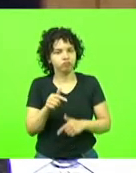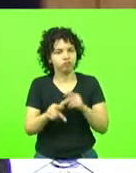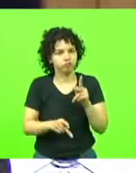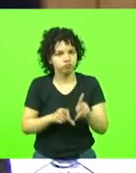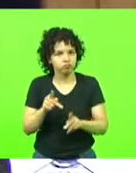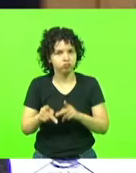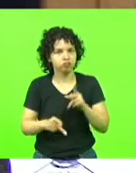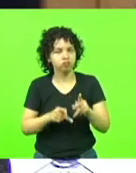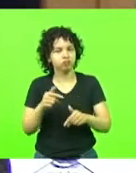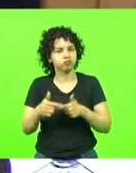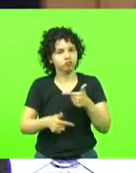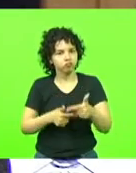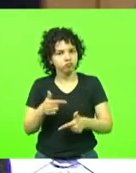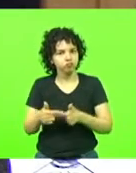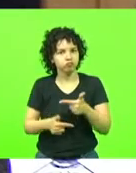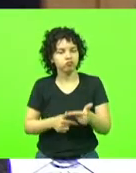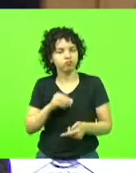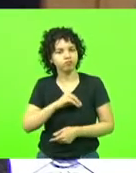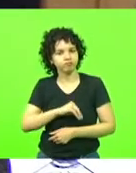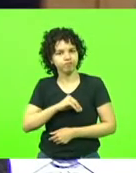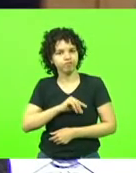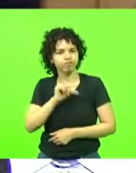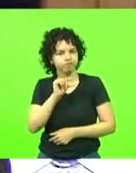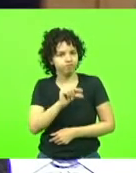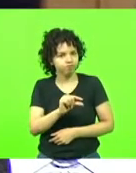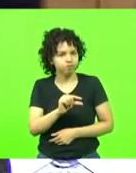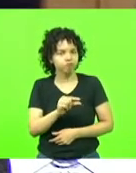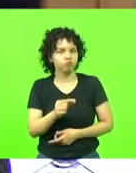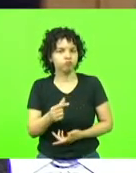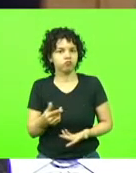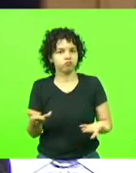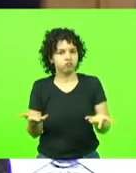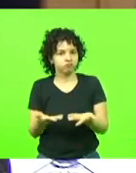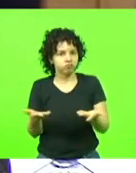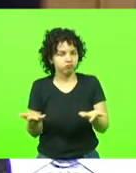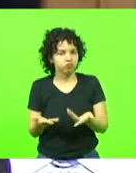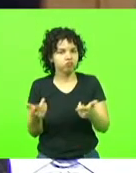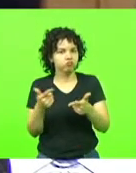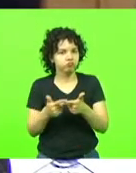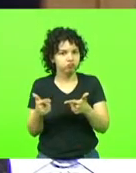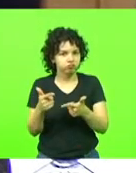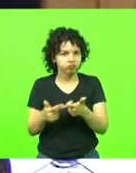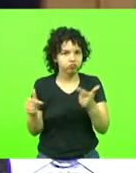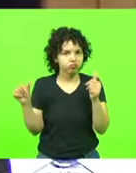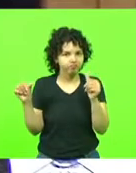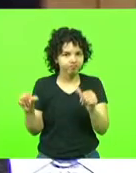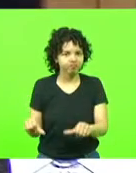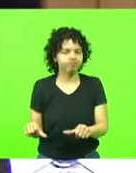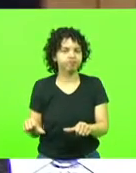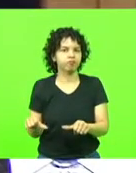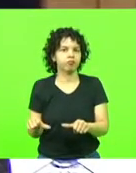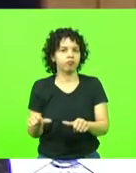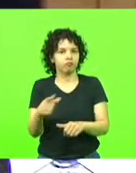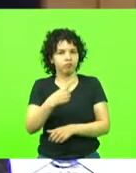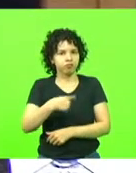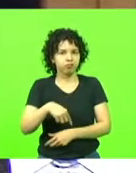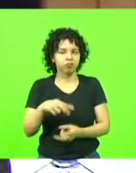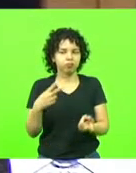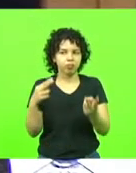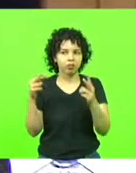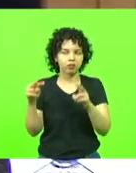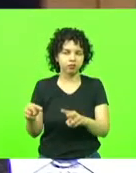ganha pouco, ainda mais diante dessa crise que nós estamos presenciando. E, de